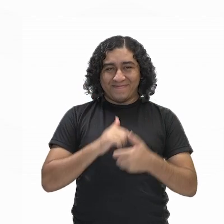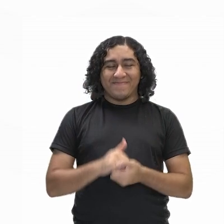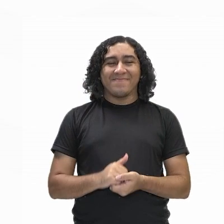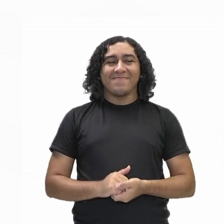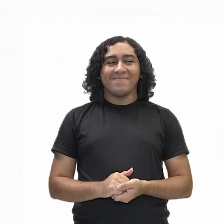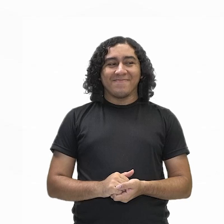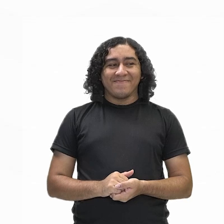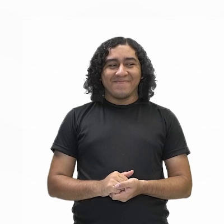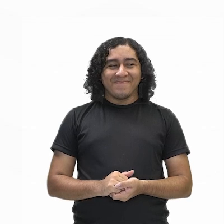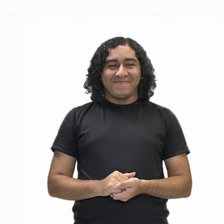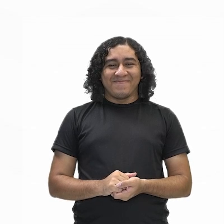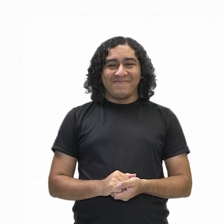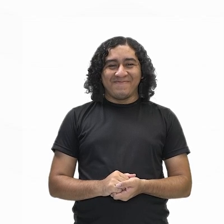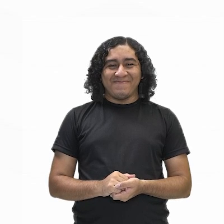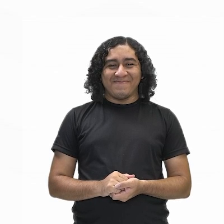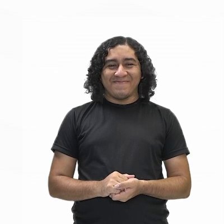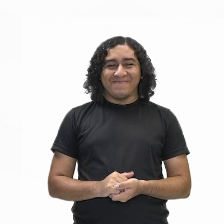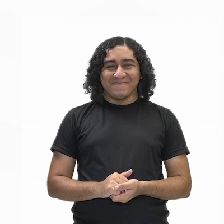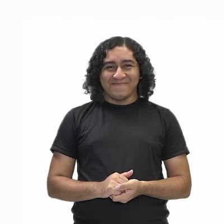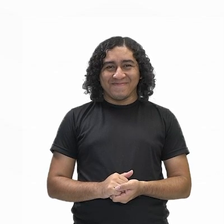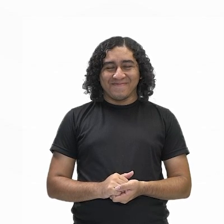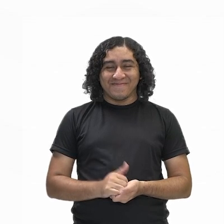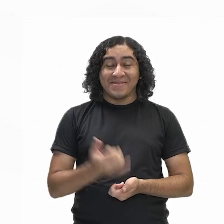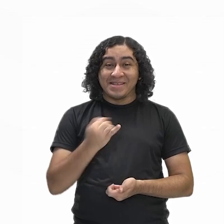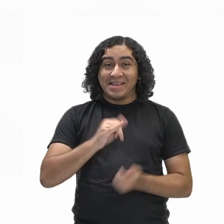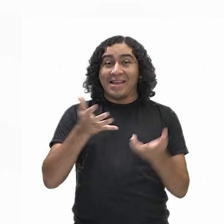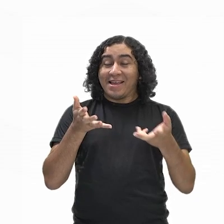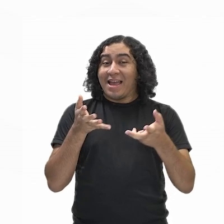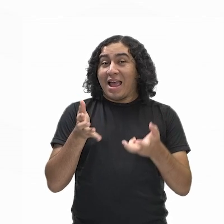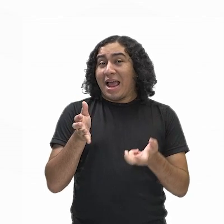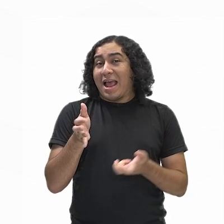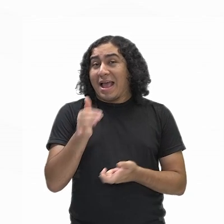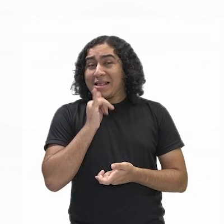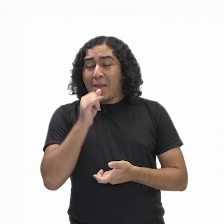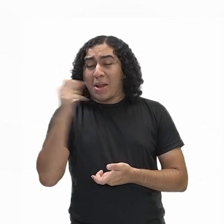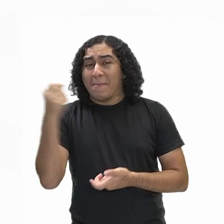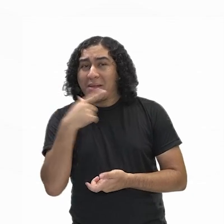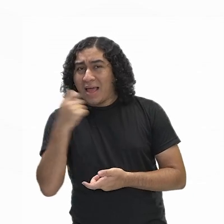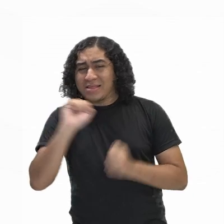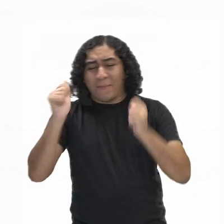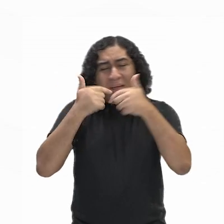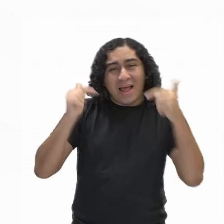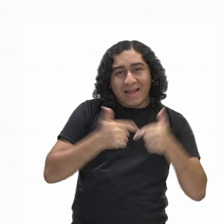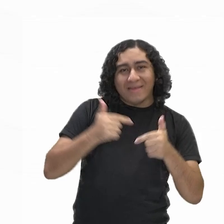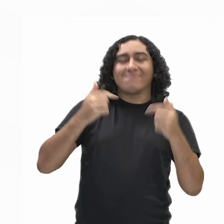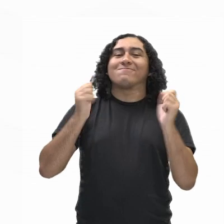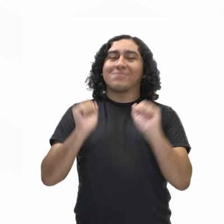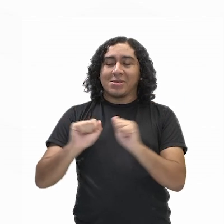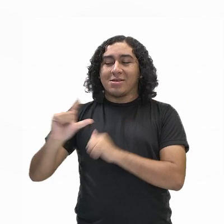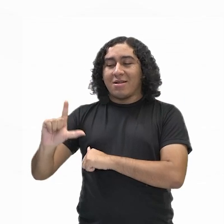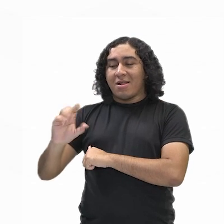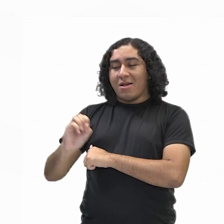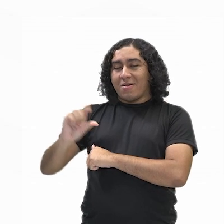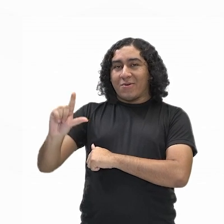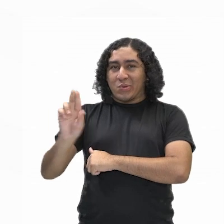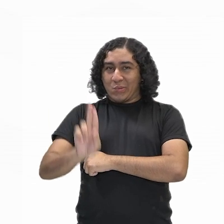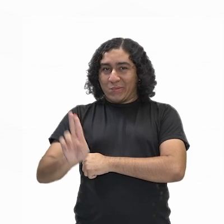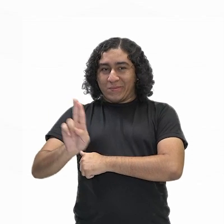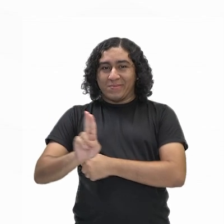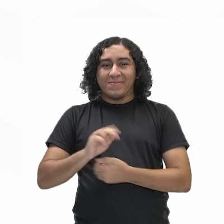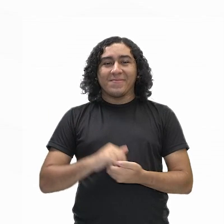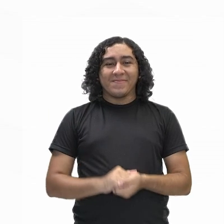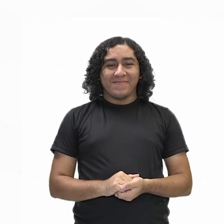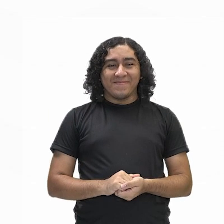muito e alto, né? Que quando você quer rir muito, dizer que tá achando muito engraçado, você coloca essas 3 letrinhas aí, é